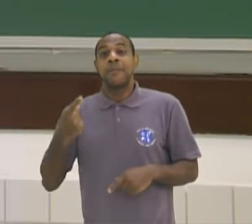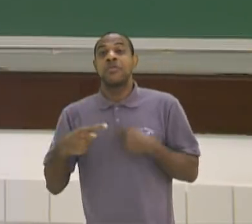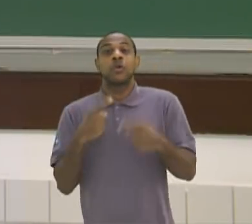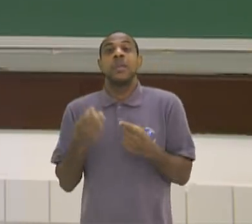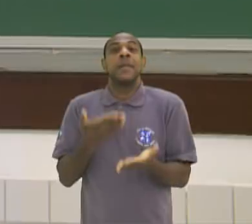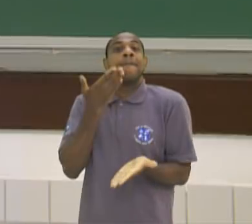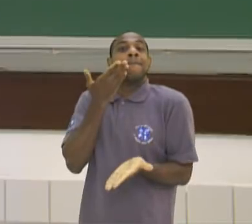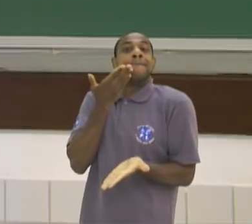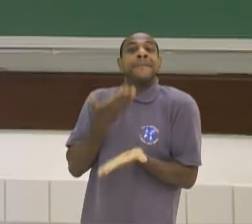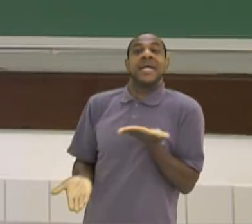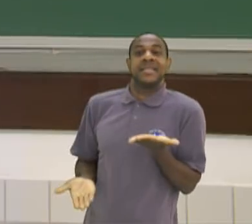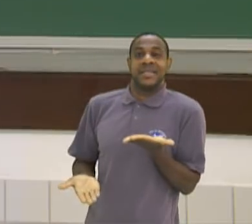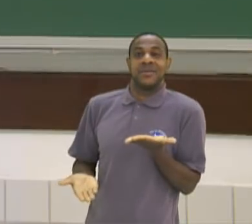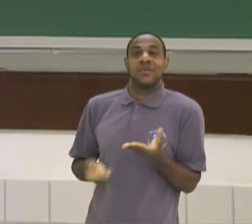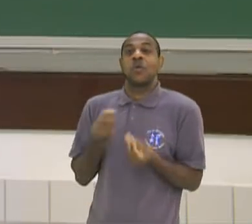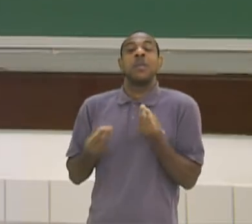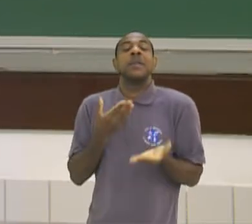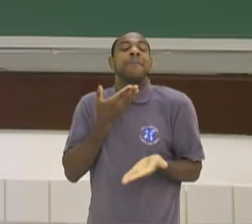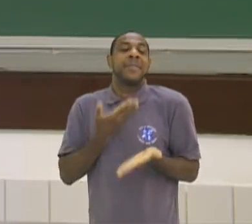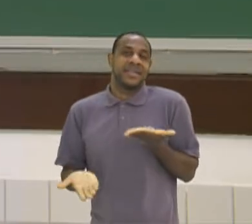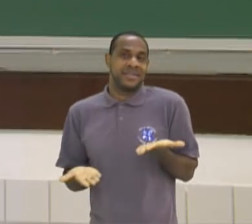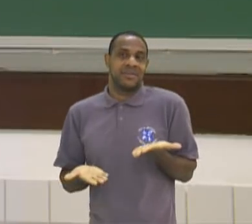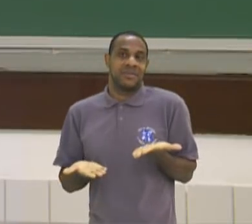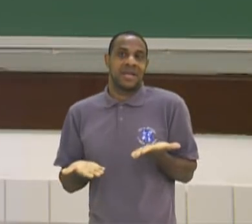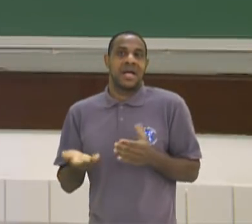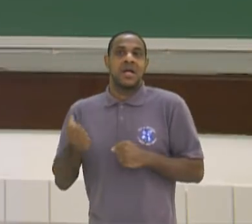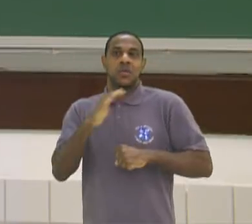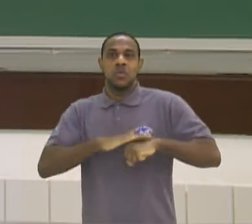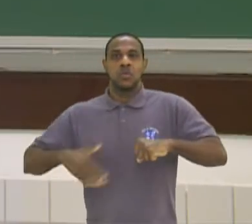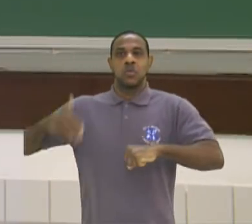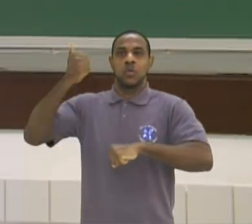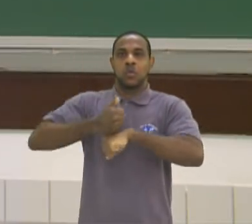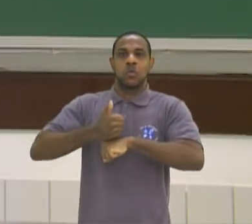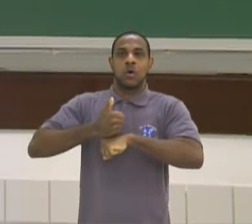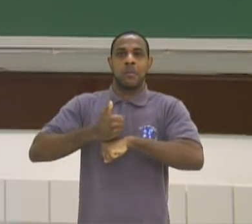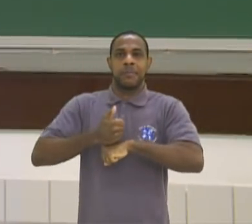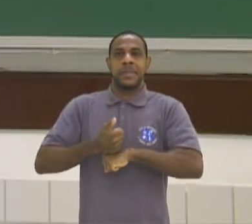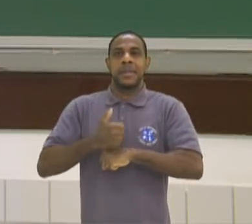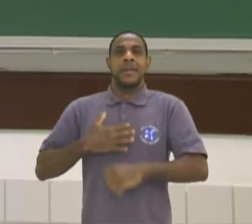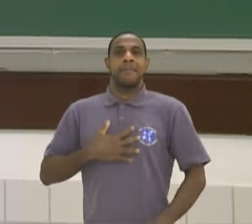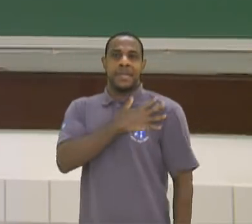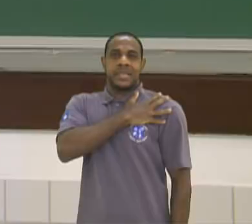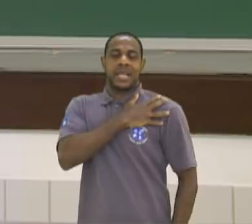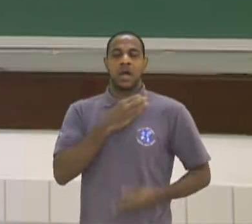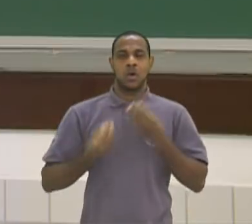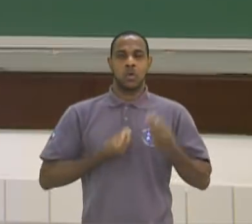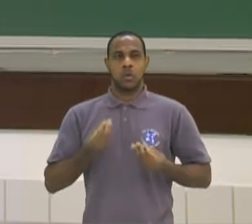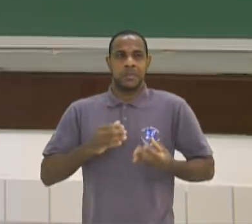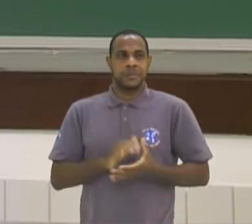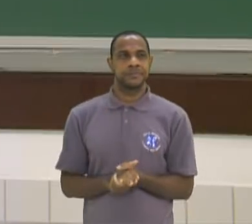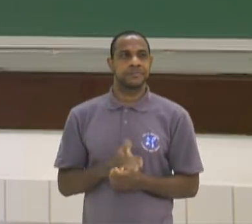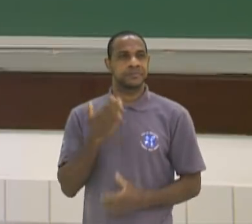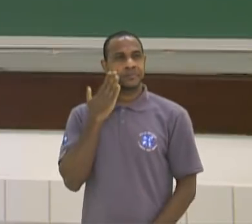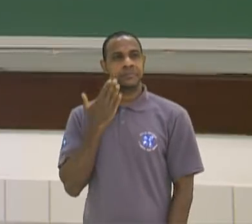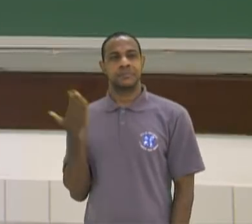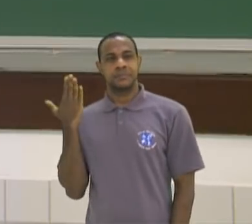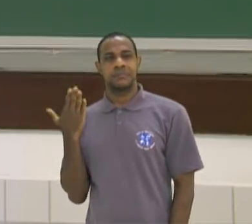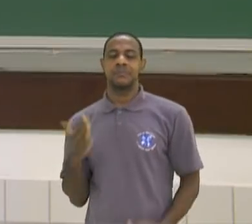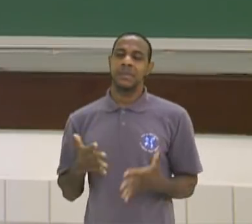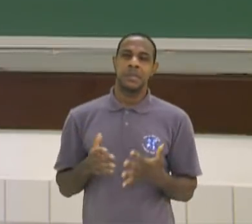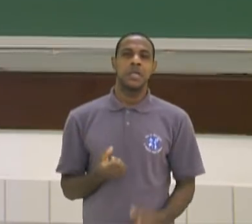nossa aula de hoje? Chile, no mesmo período do Brasil que nós estávamos tratando então, década de